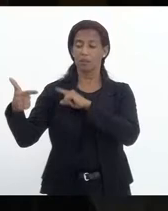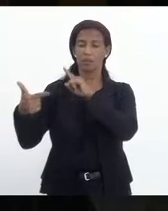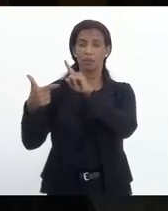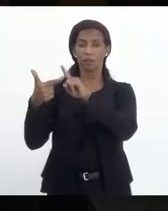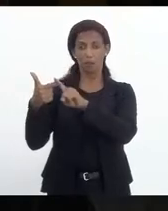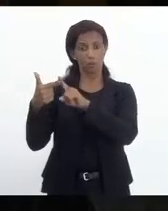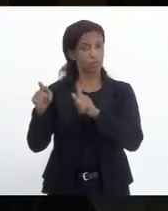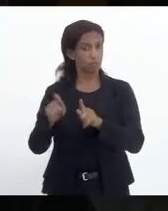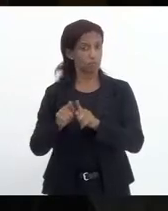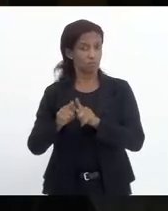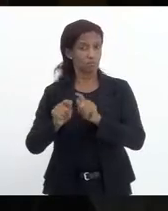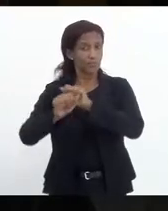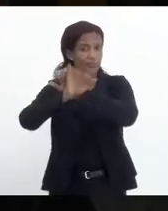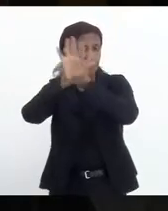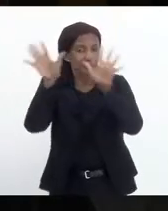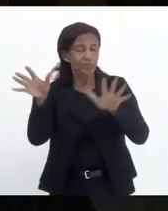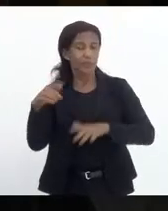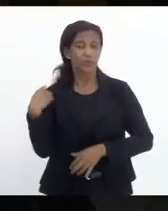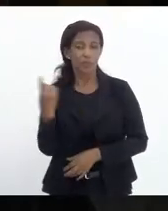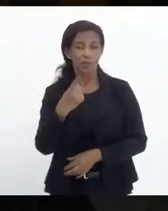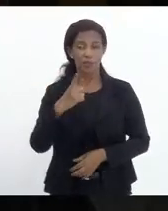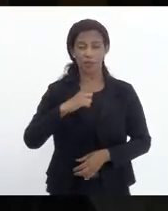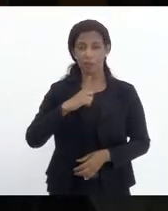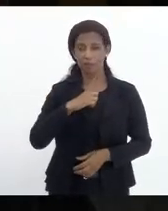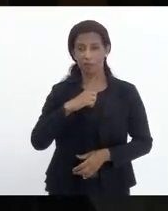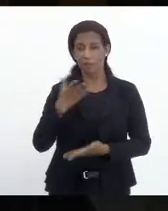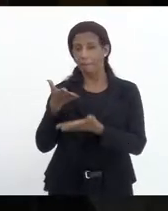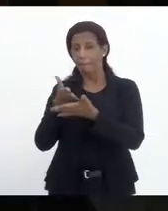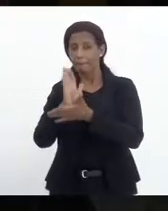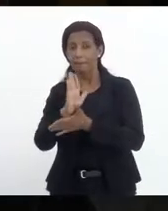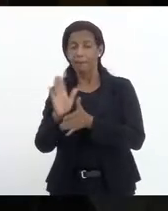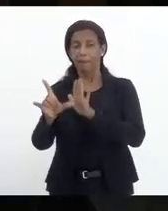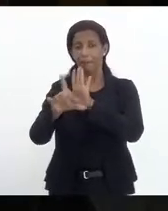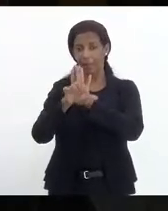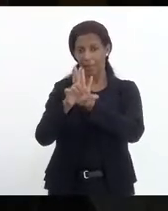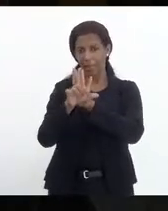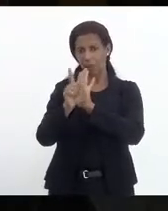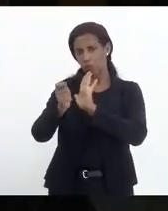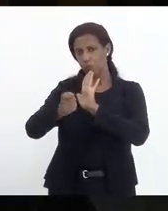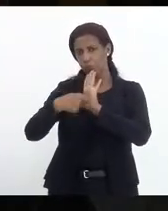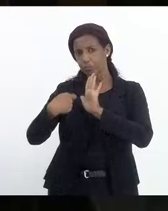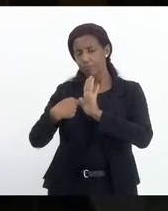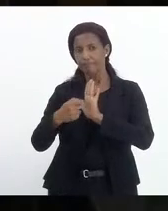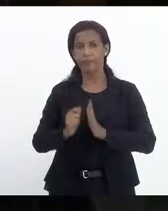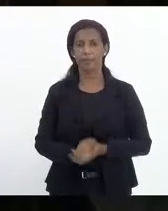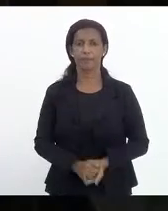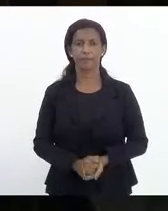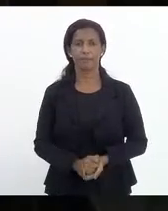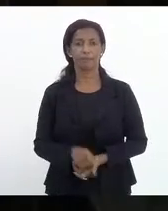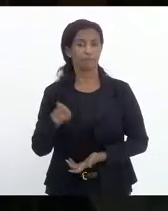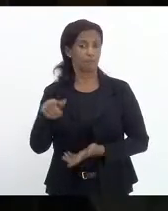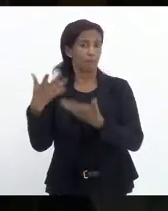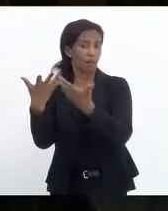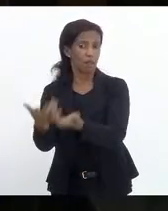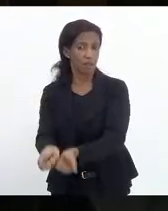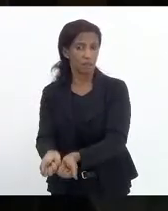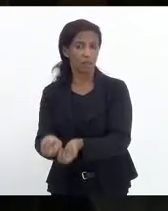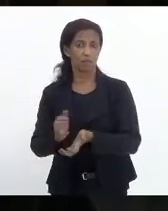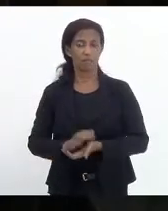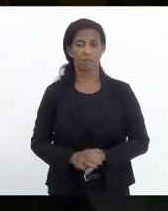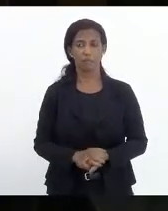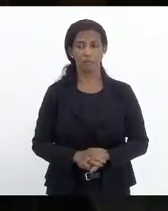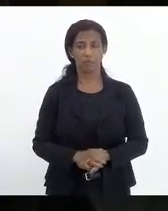segundo que a claro nós vamos ter que aprova uma lei autorizativa para permitir